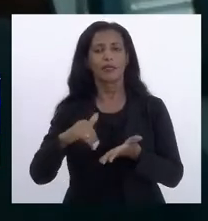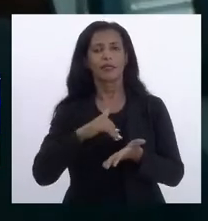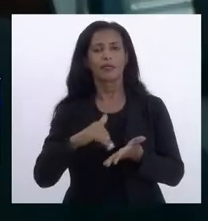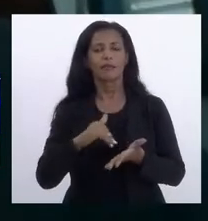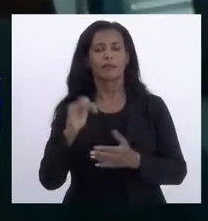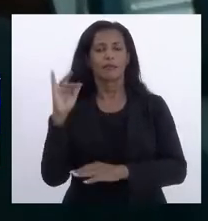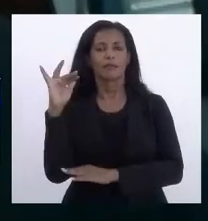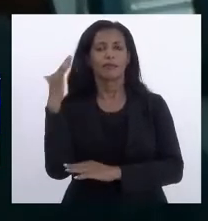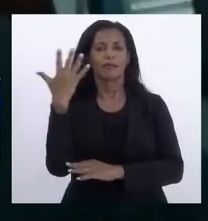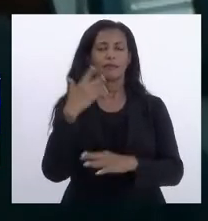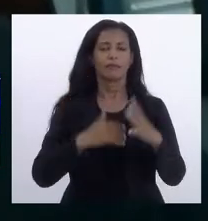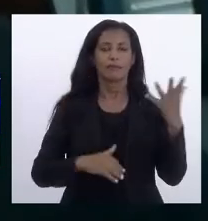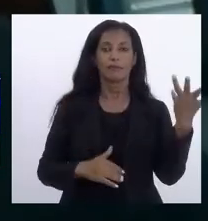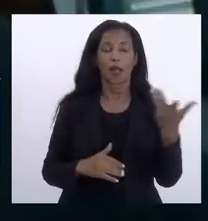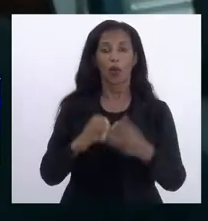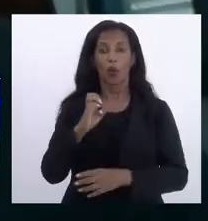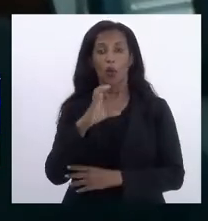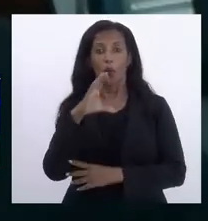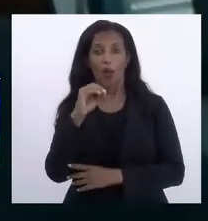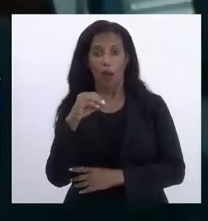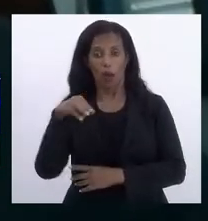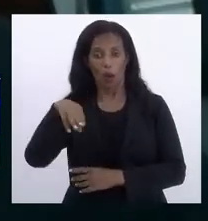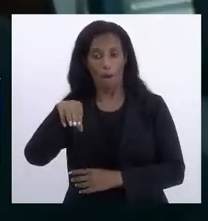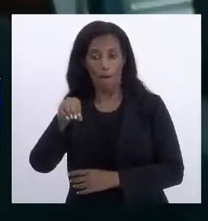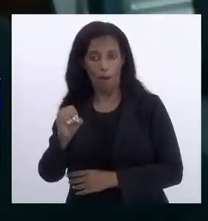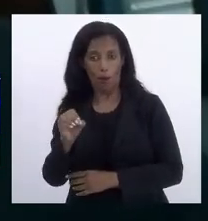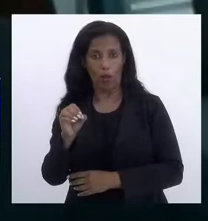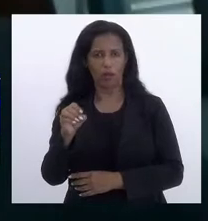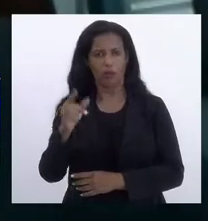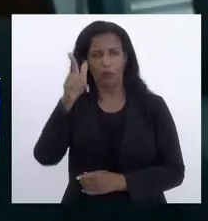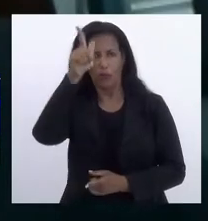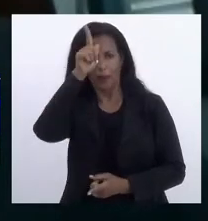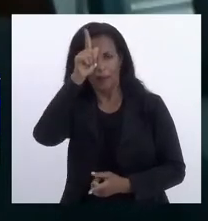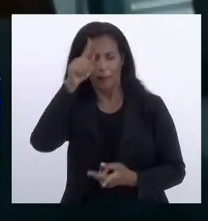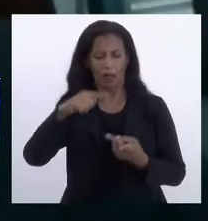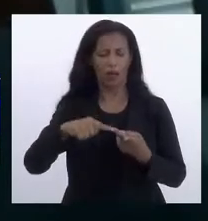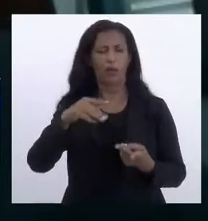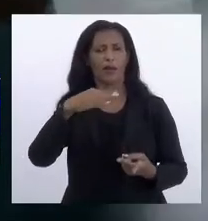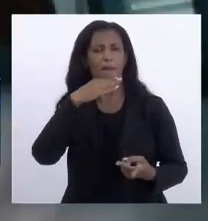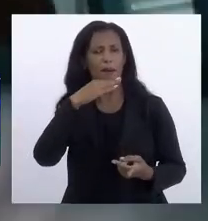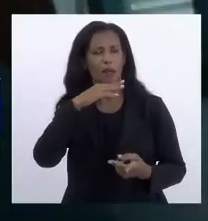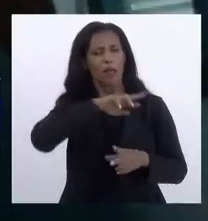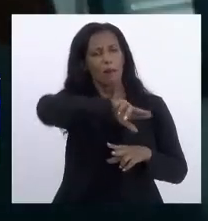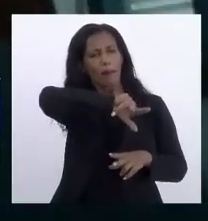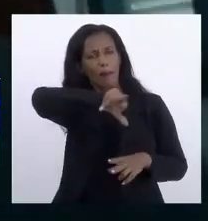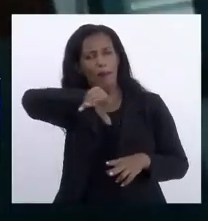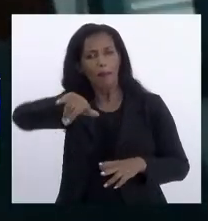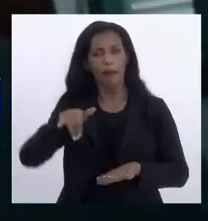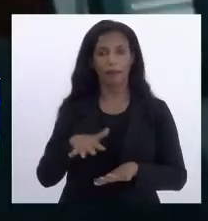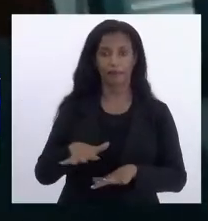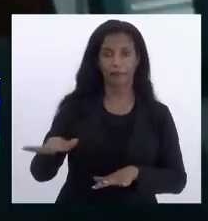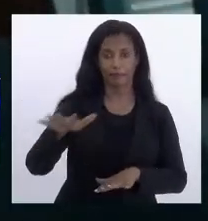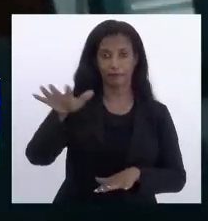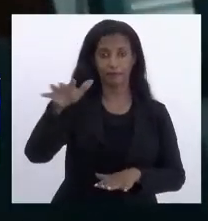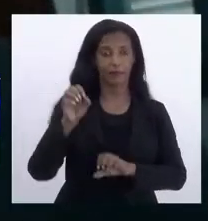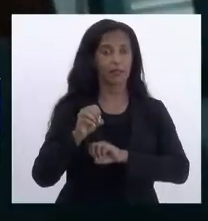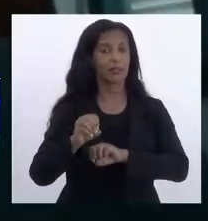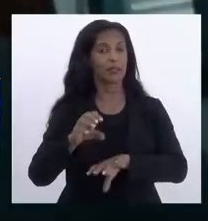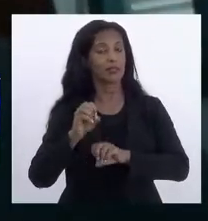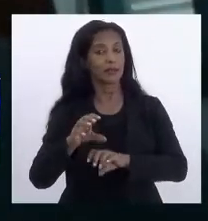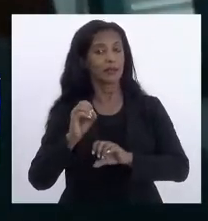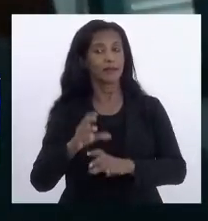do Ambiente. O Ecomoda atuou no Alemão, na Mangueira, em várias comunidades,